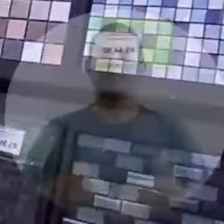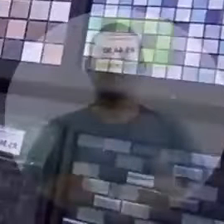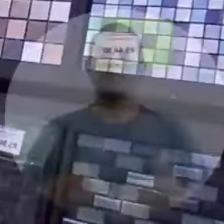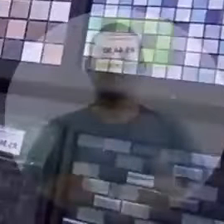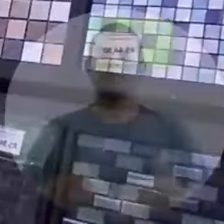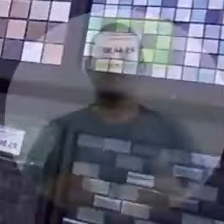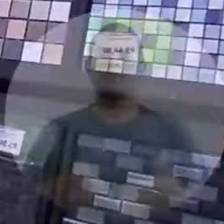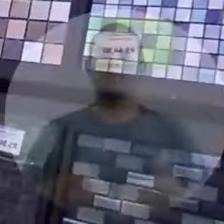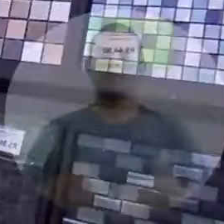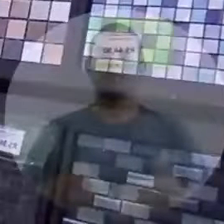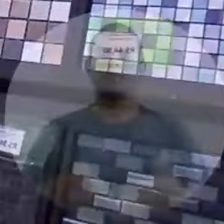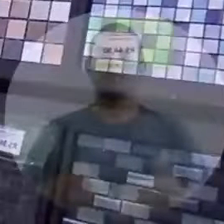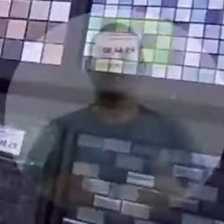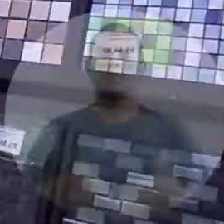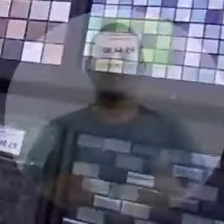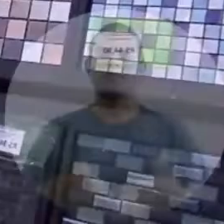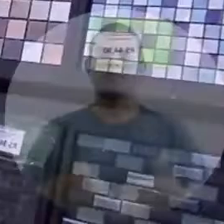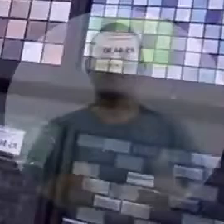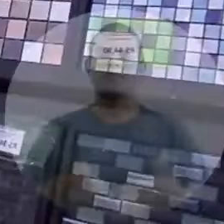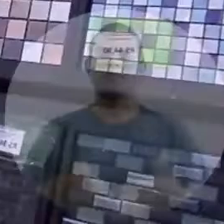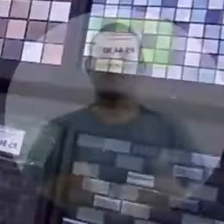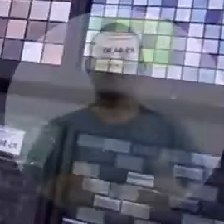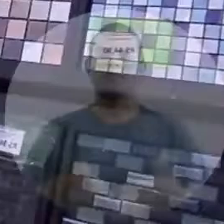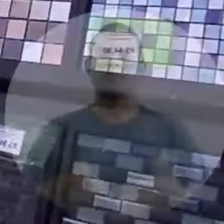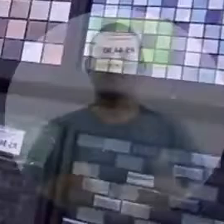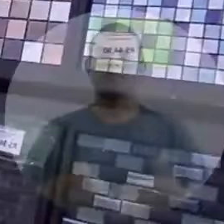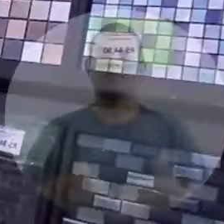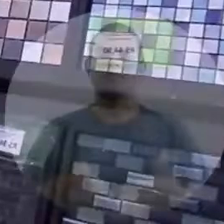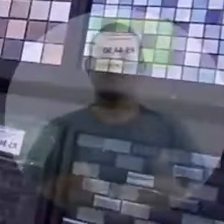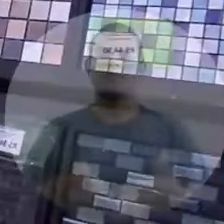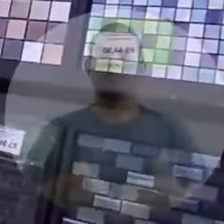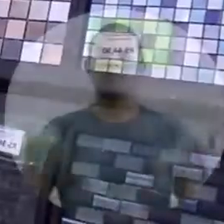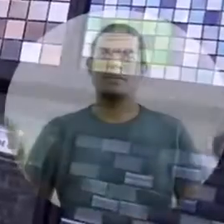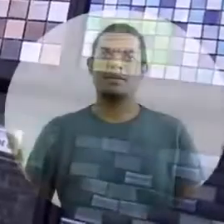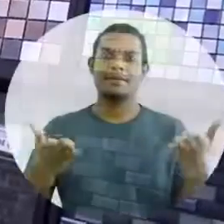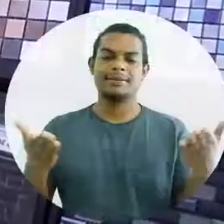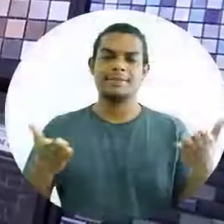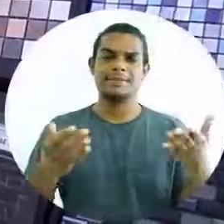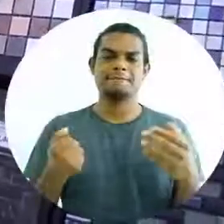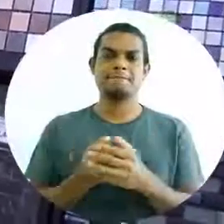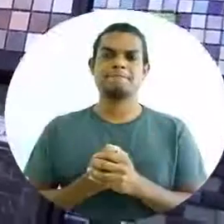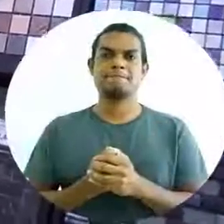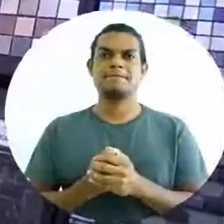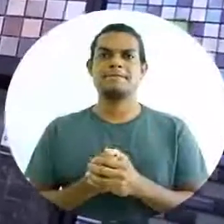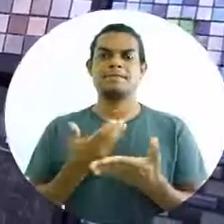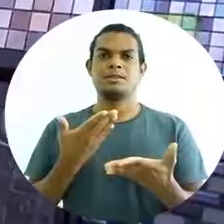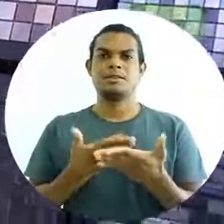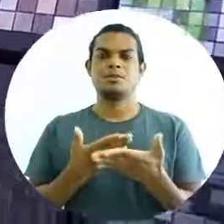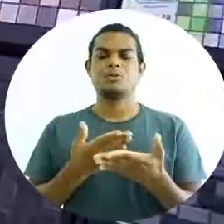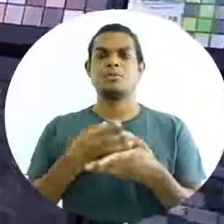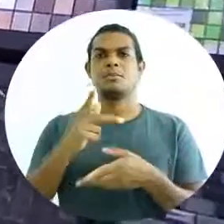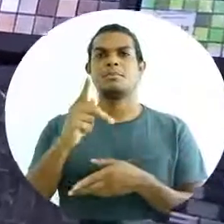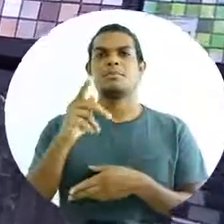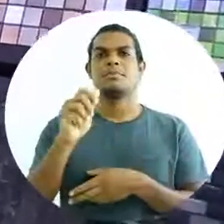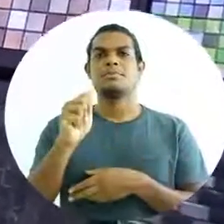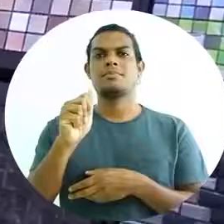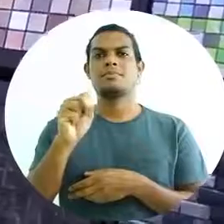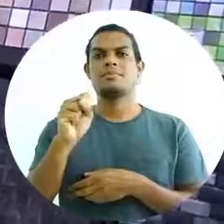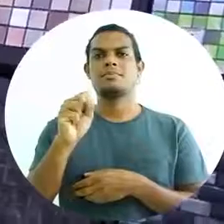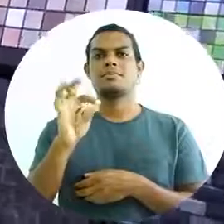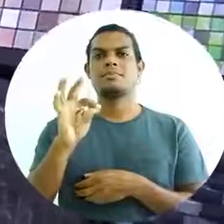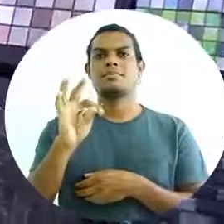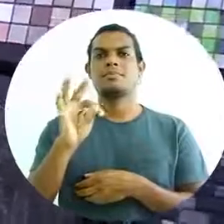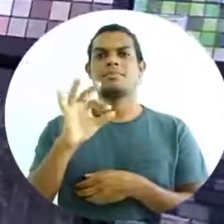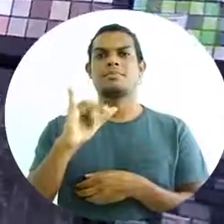longo da aula, a professora se movimenta, dando destaque para algumas peças. Agora nós estamos aqui com a parte de pastilha.